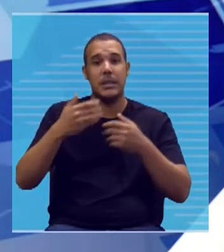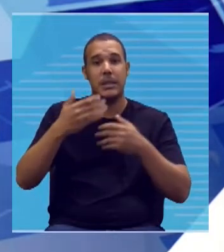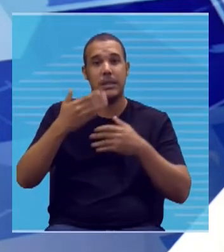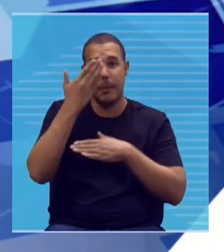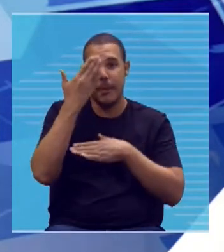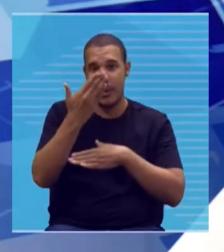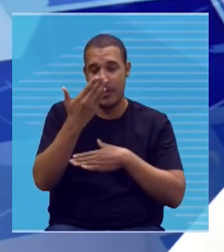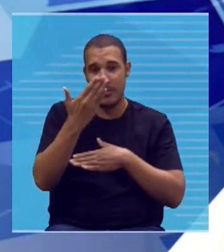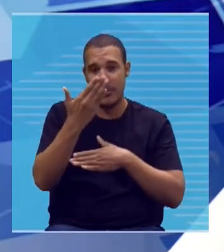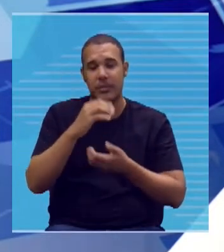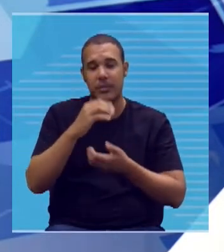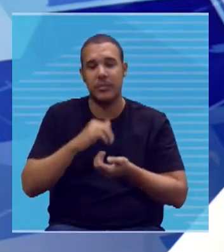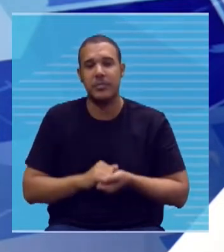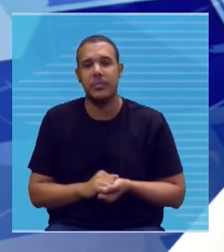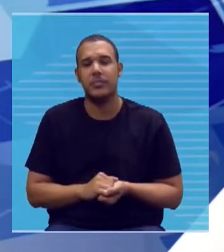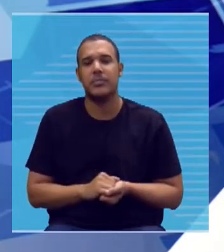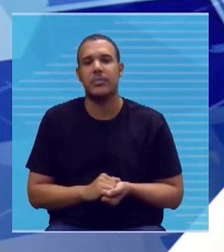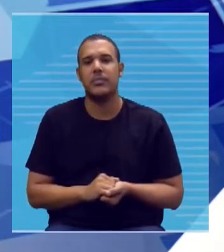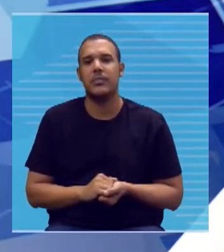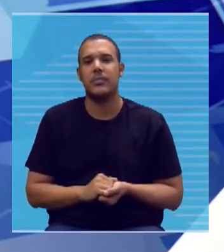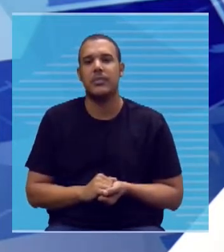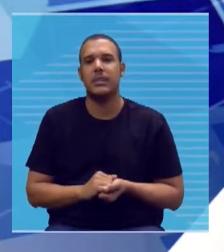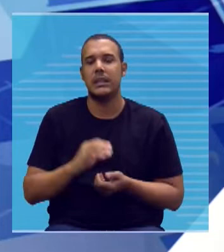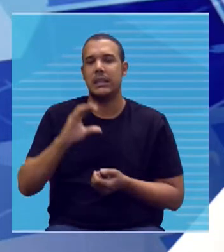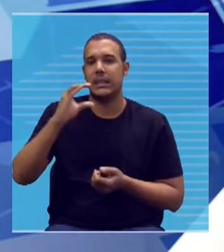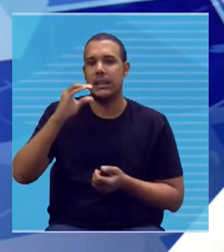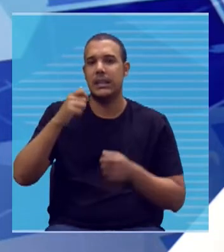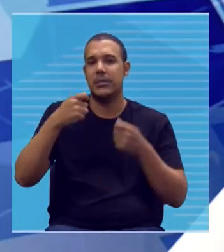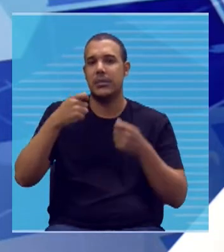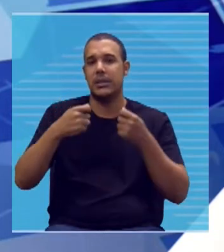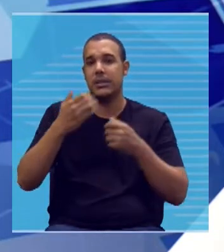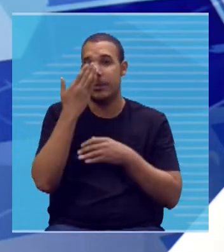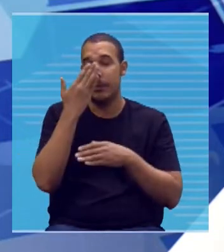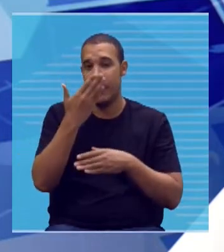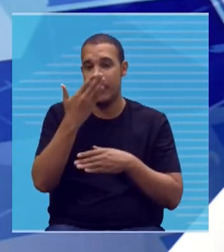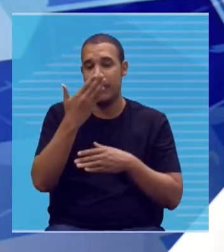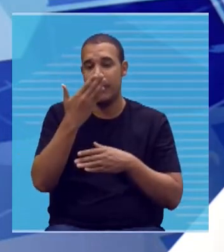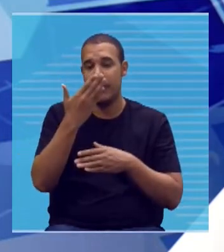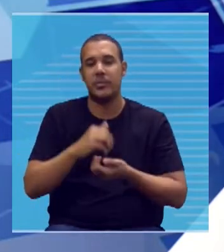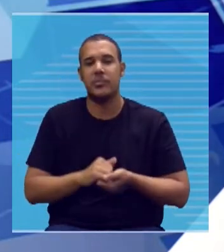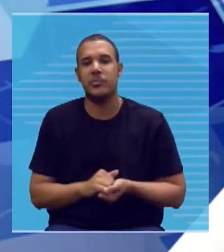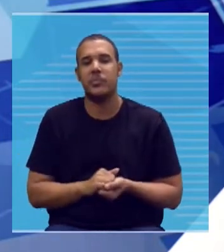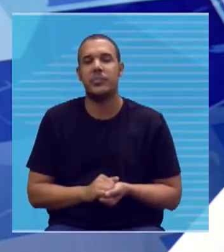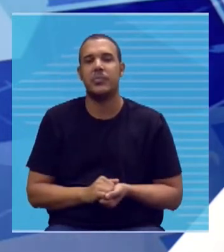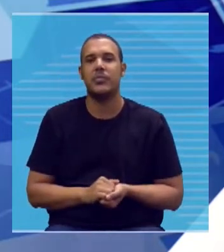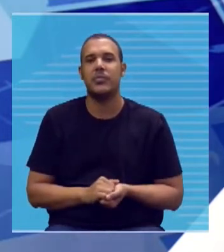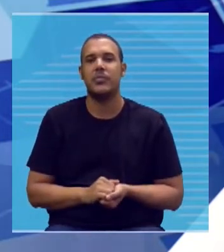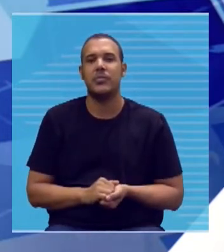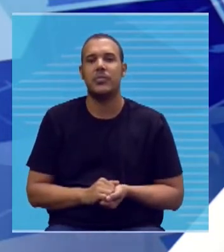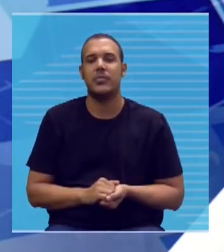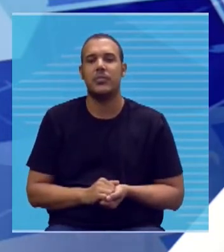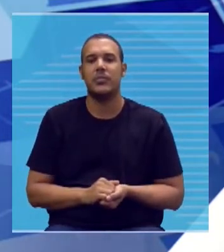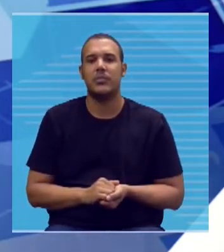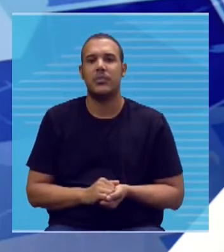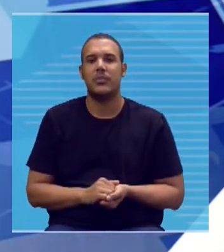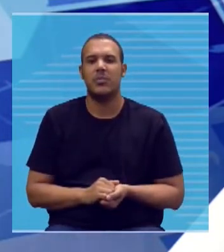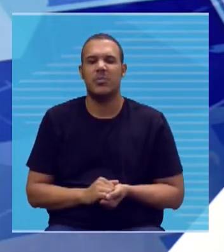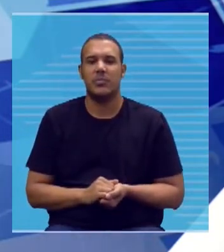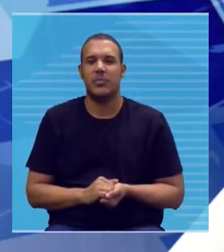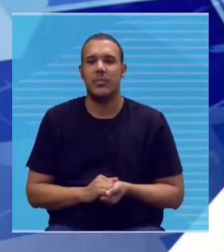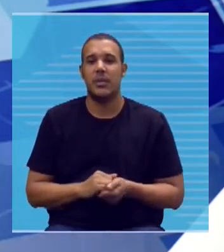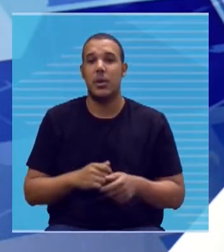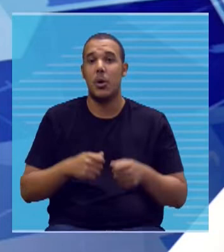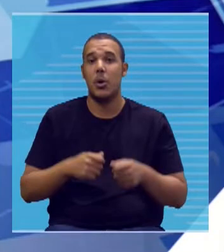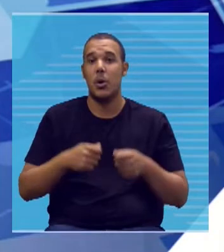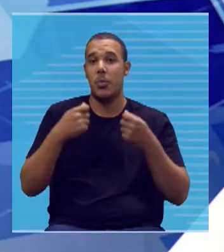religião eu preciso de fé e ciência Eu preciso de prova então eu vou